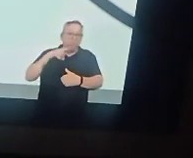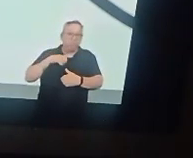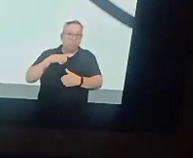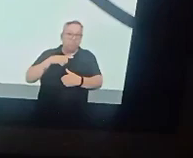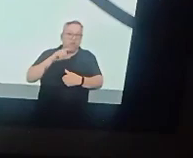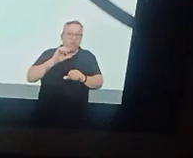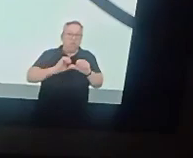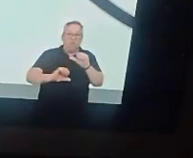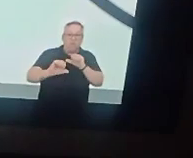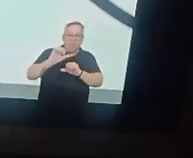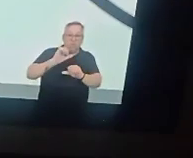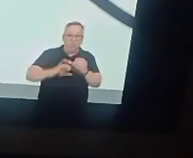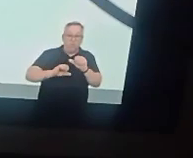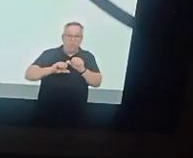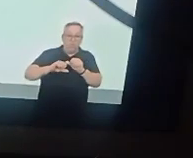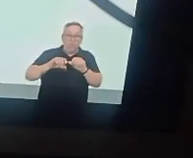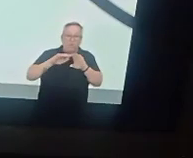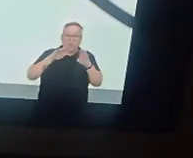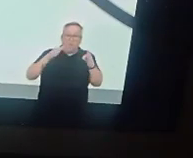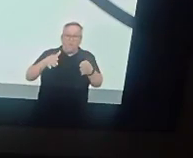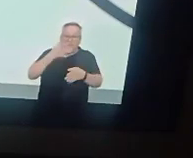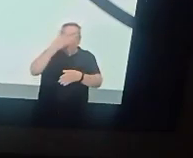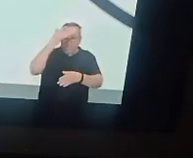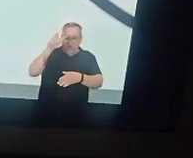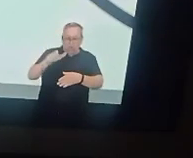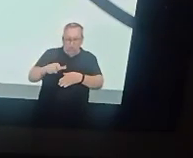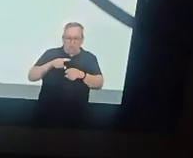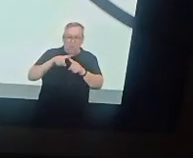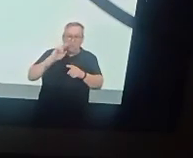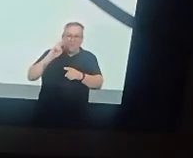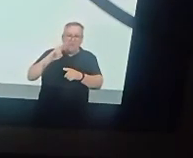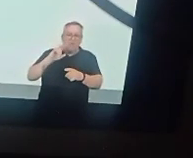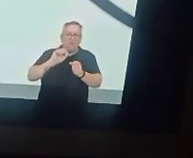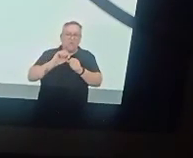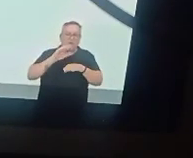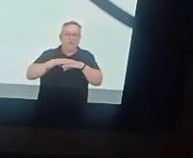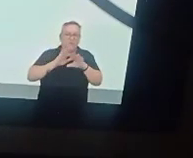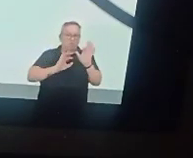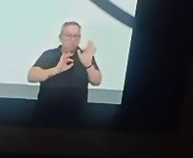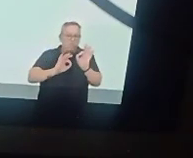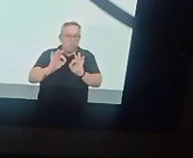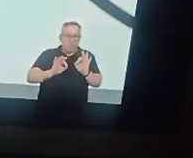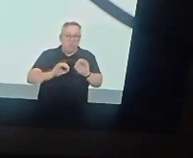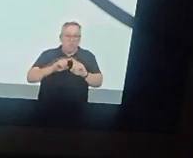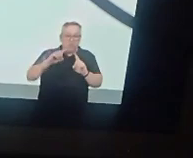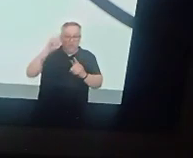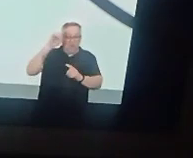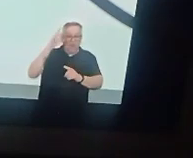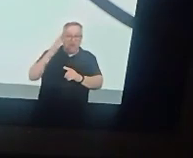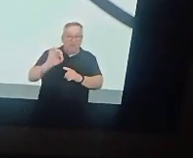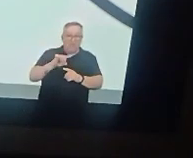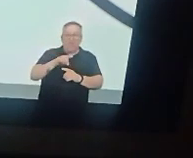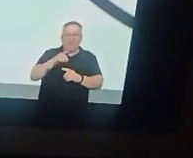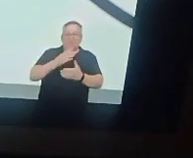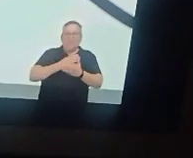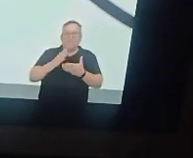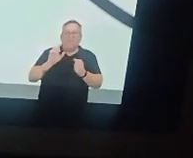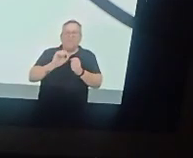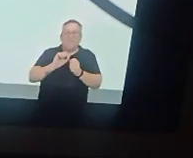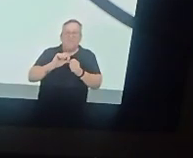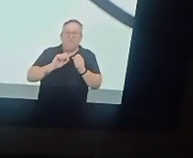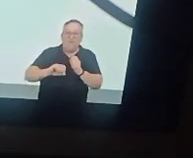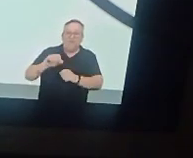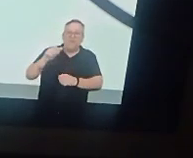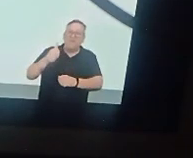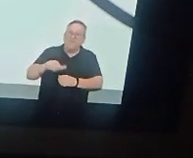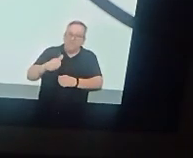alguma alteração de membros da banca. É o momento para vocês já realizarem um ajuste, porque a partir do dia 10 vocês já começam a realizar a